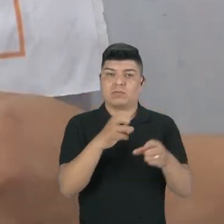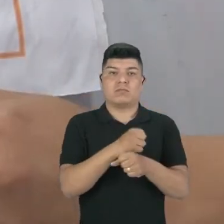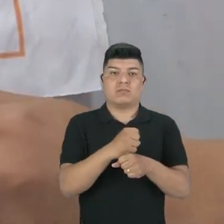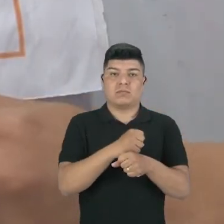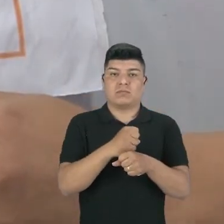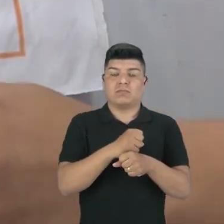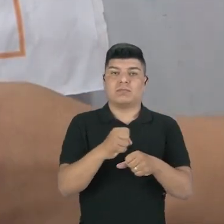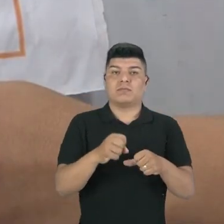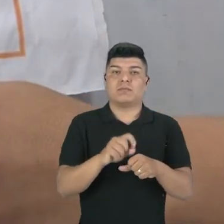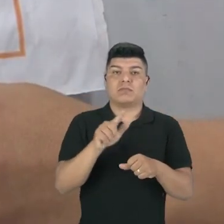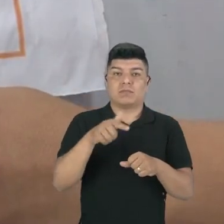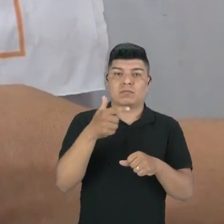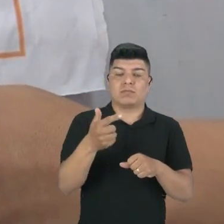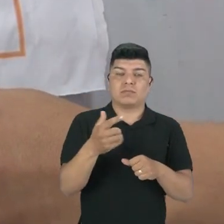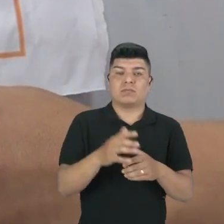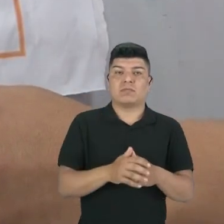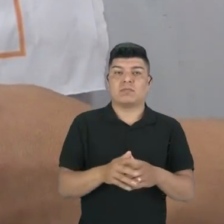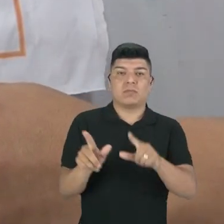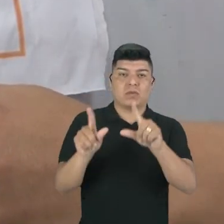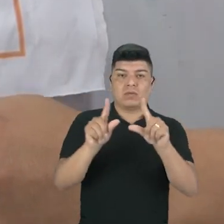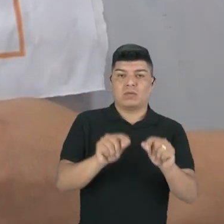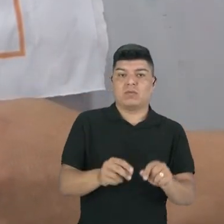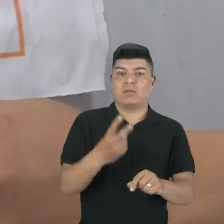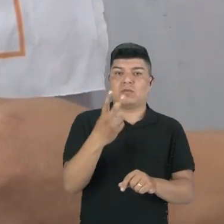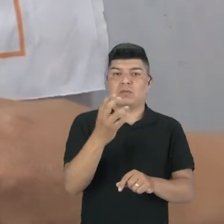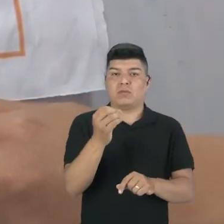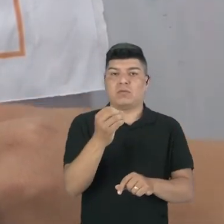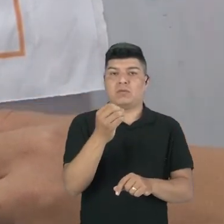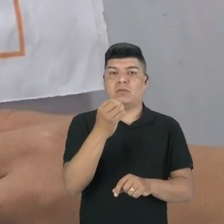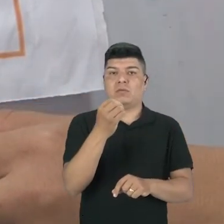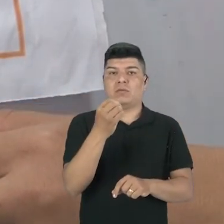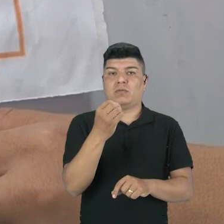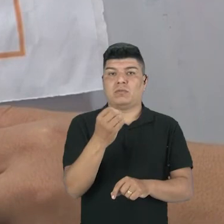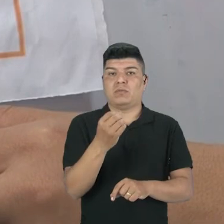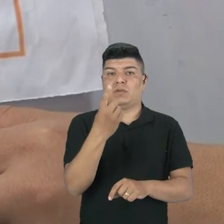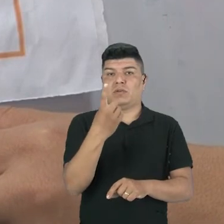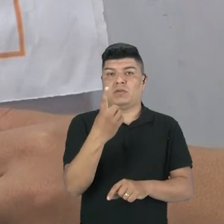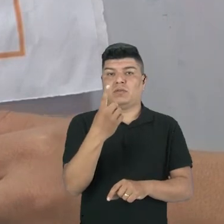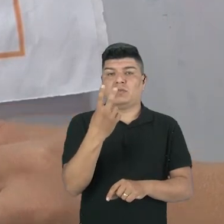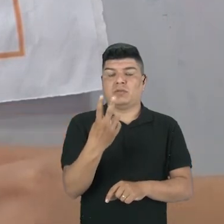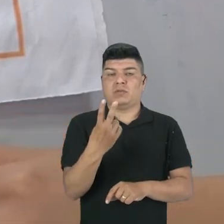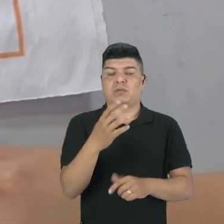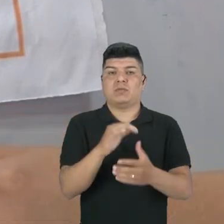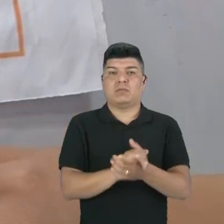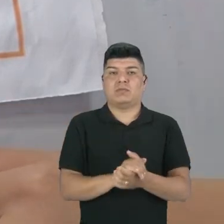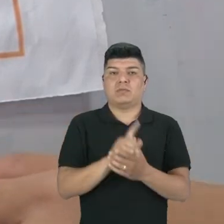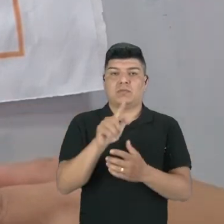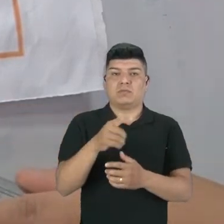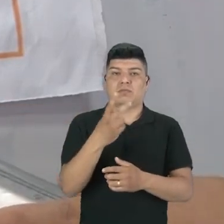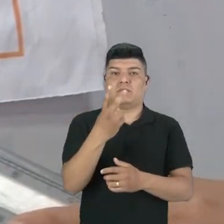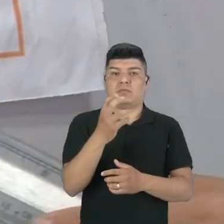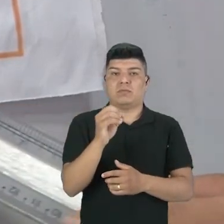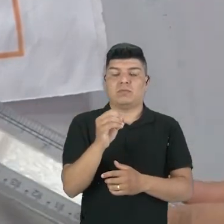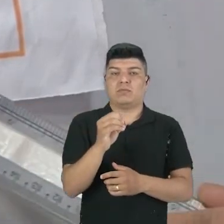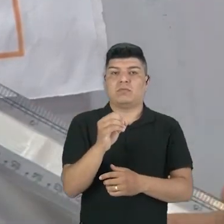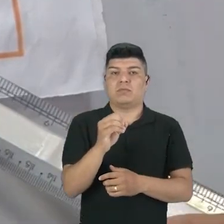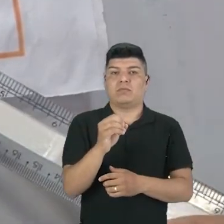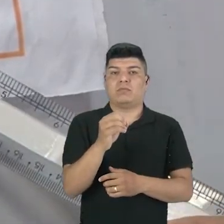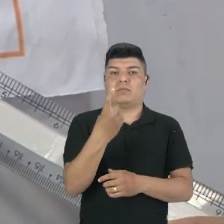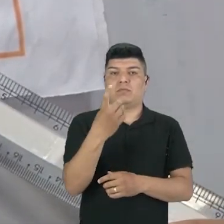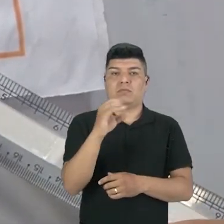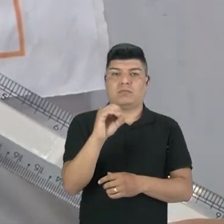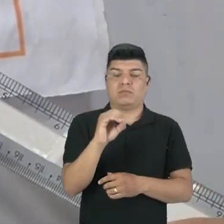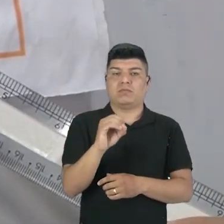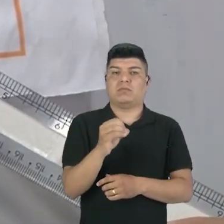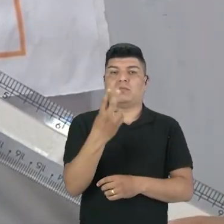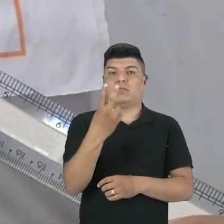aqui. Aí depois diminuiu em 2012, aumentou de novo em 2010, 2006, ó, que teve